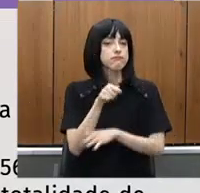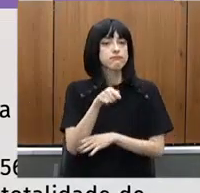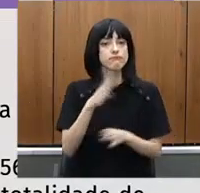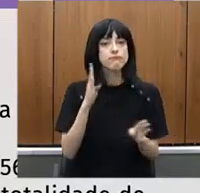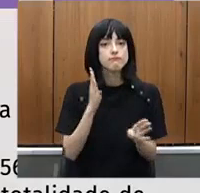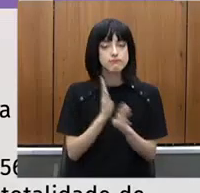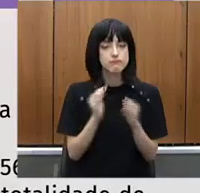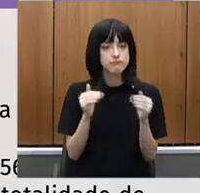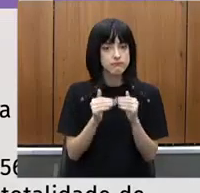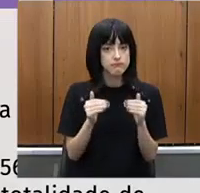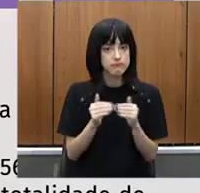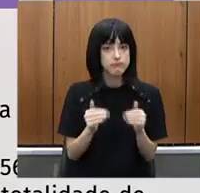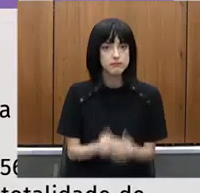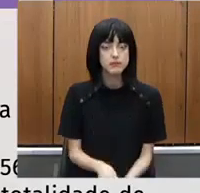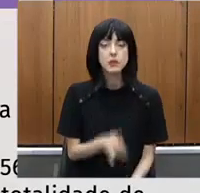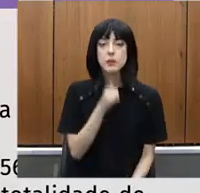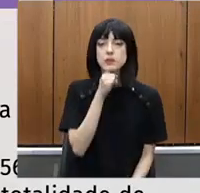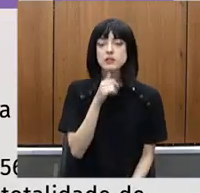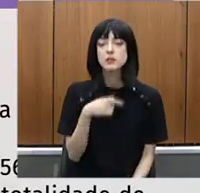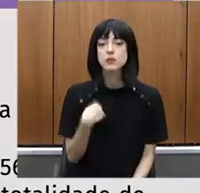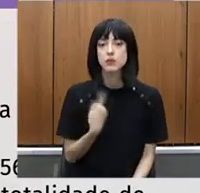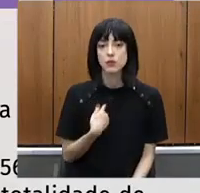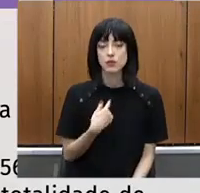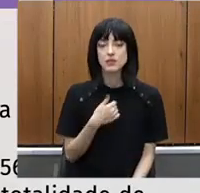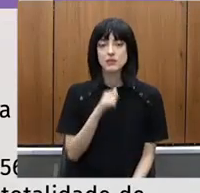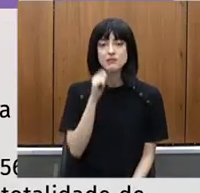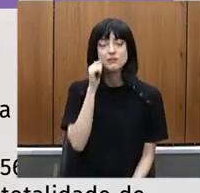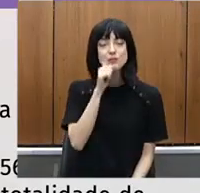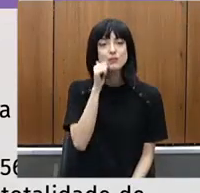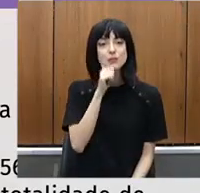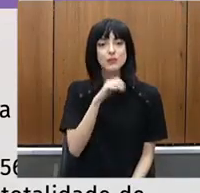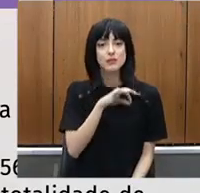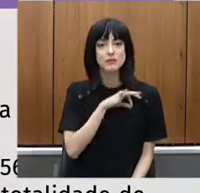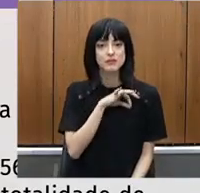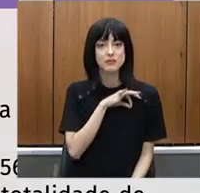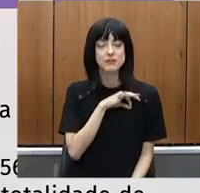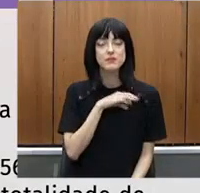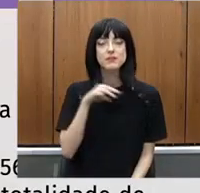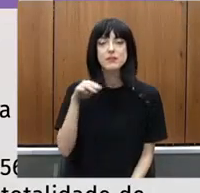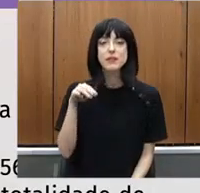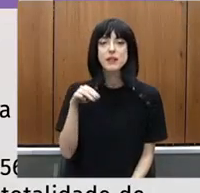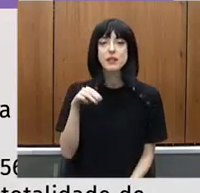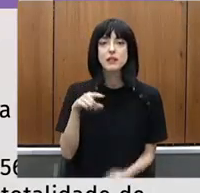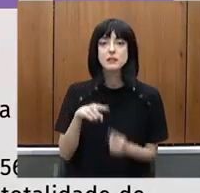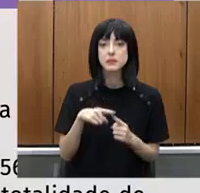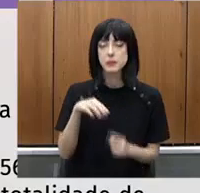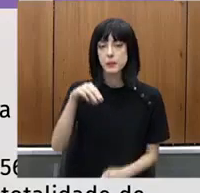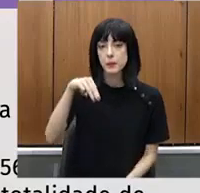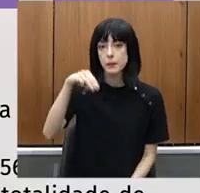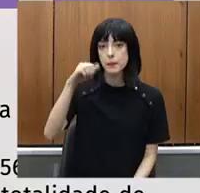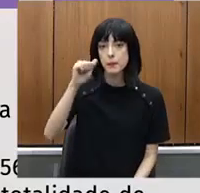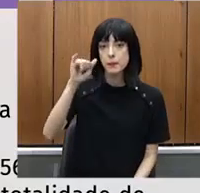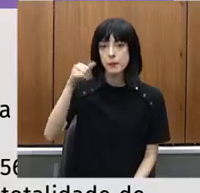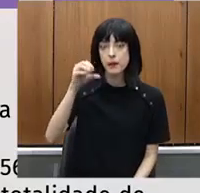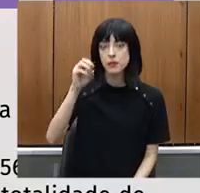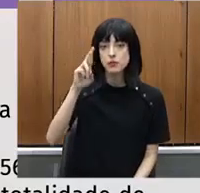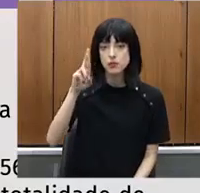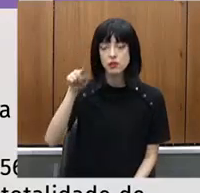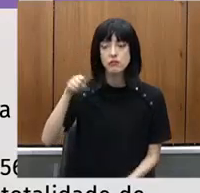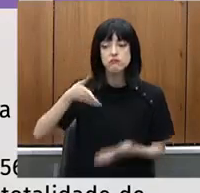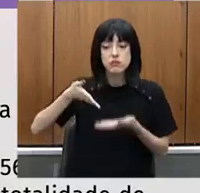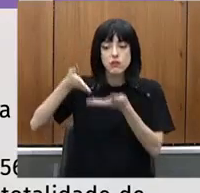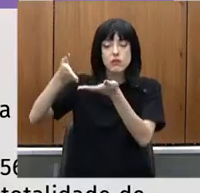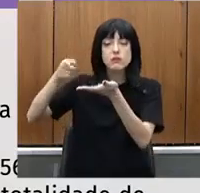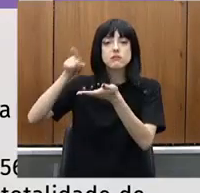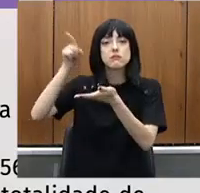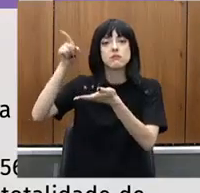projeto lá na Espanha a Major a Major que cuida dessa pasta né foi convidado para